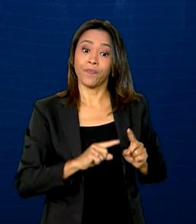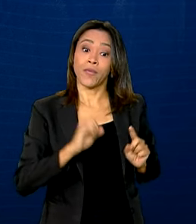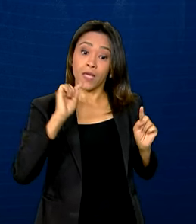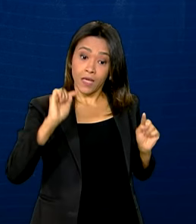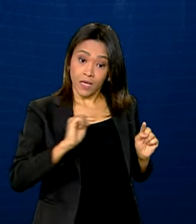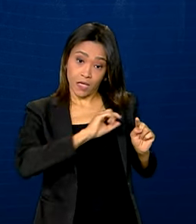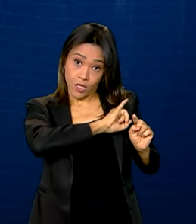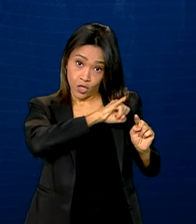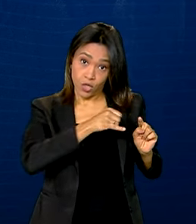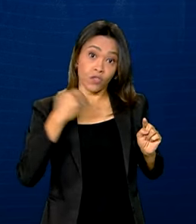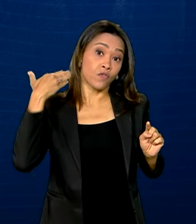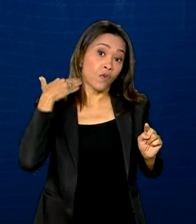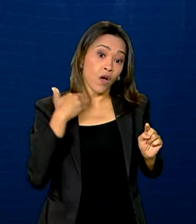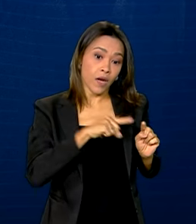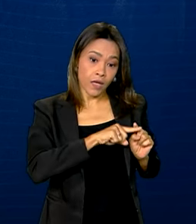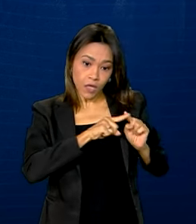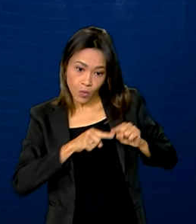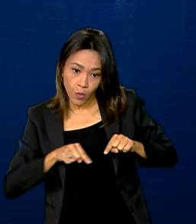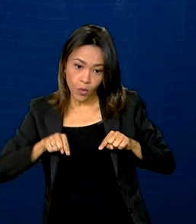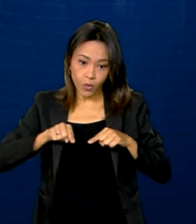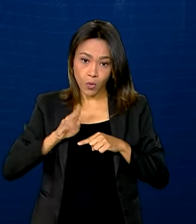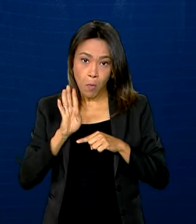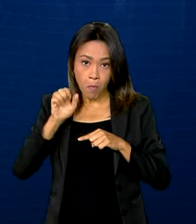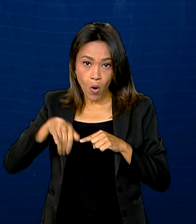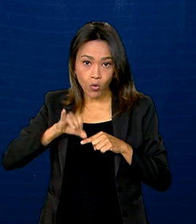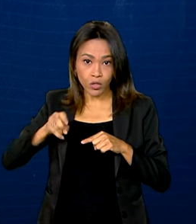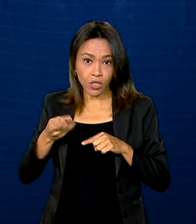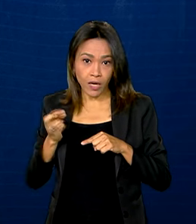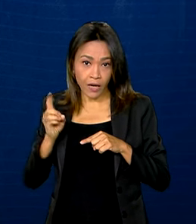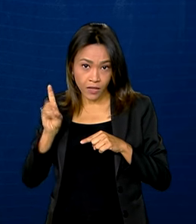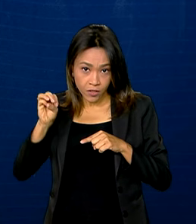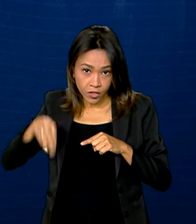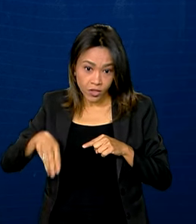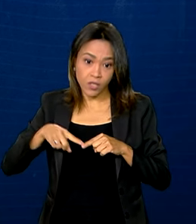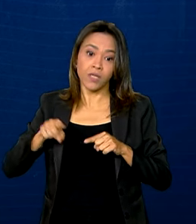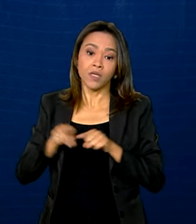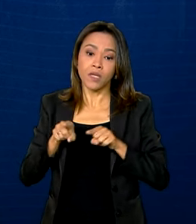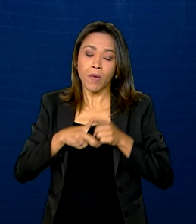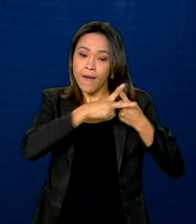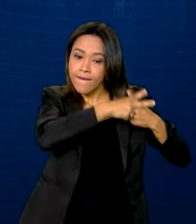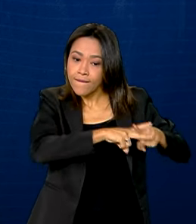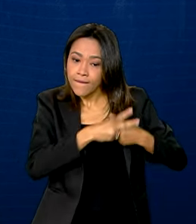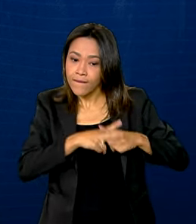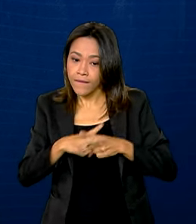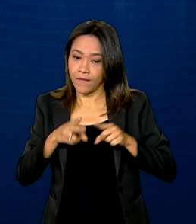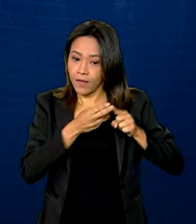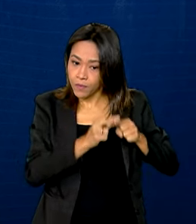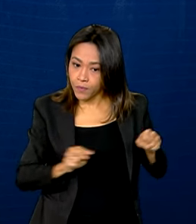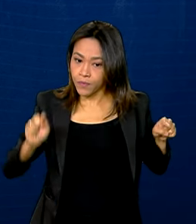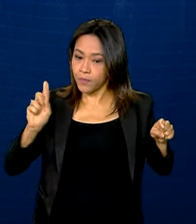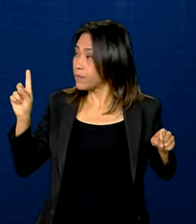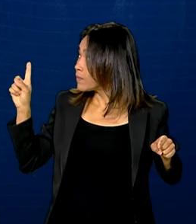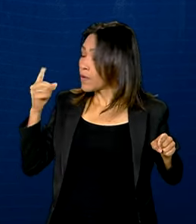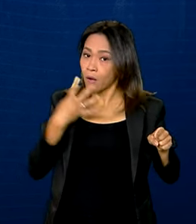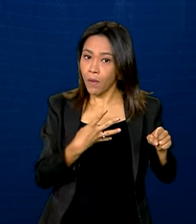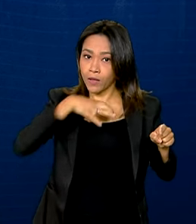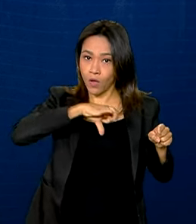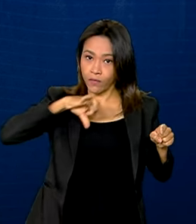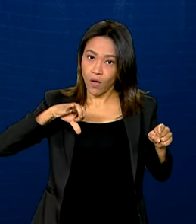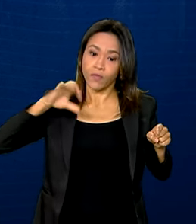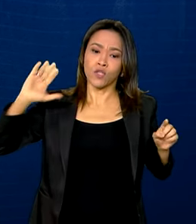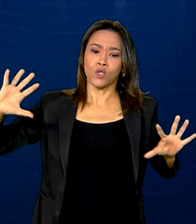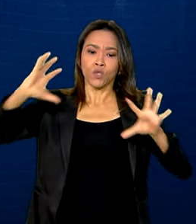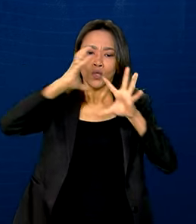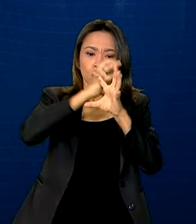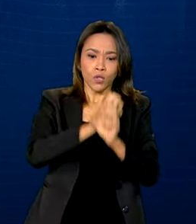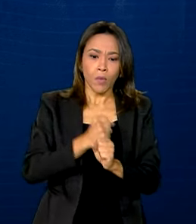de Fora e Bom Jardim de Minas, além de recuperação de trecho da BR-499. Ao todo, serão